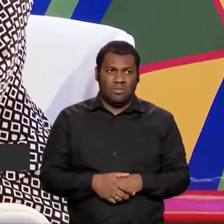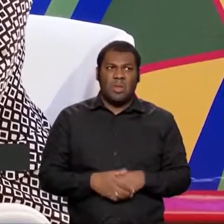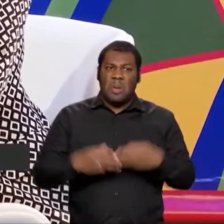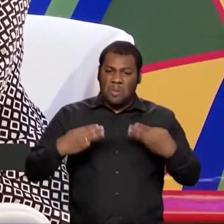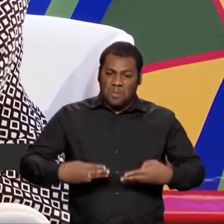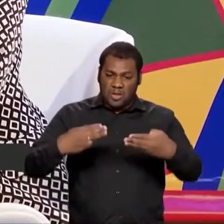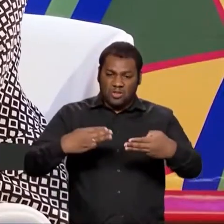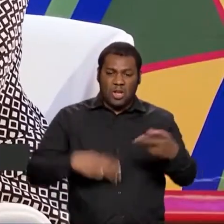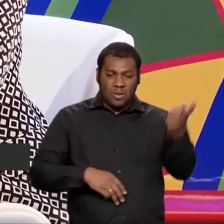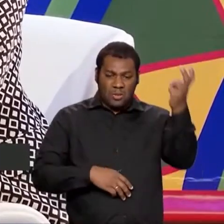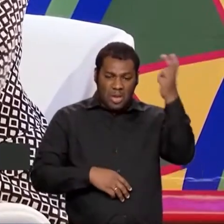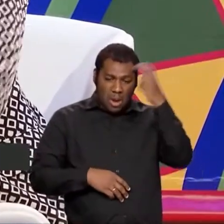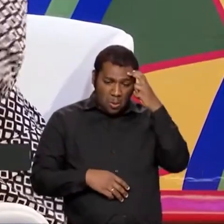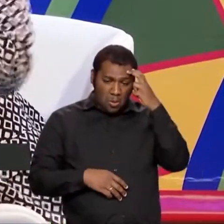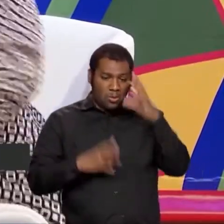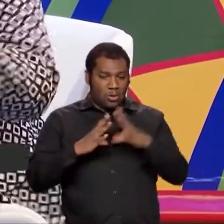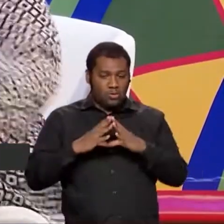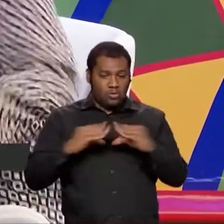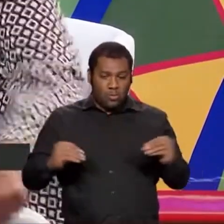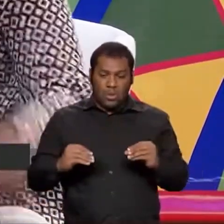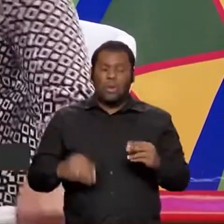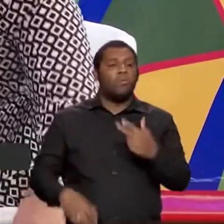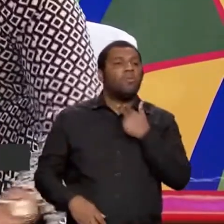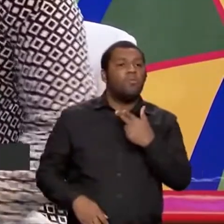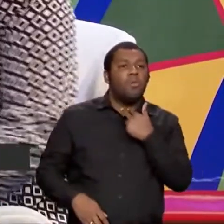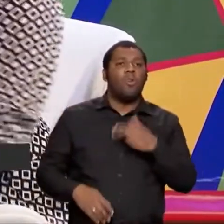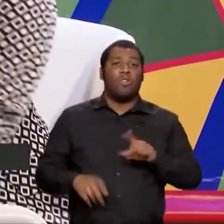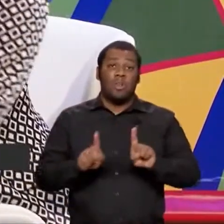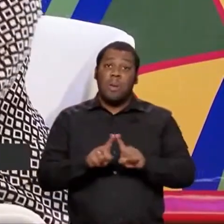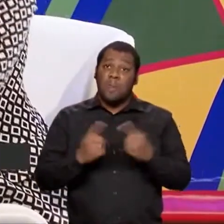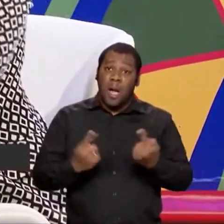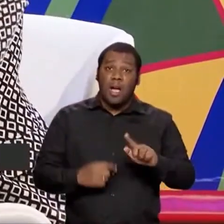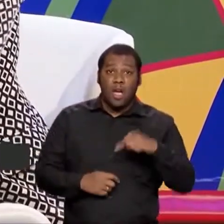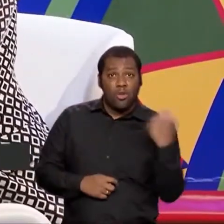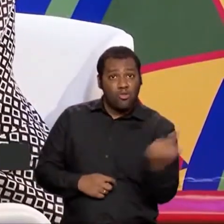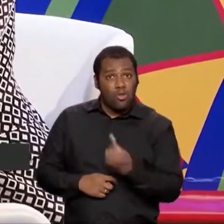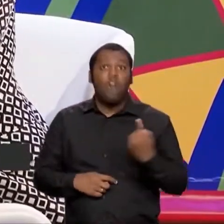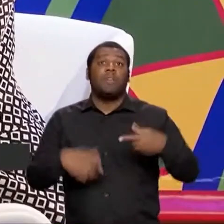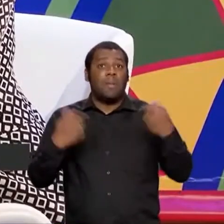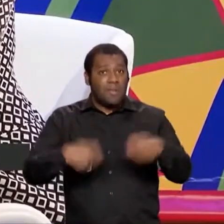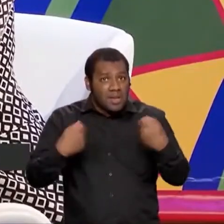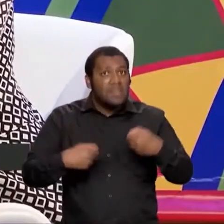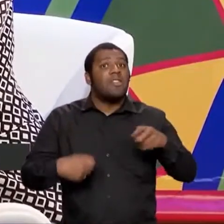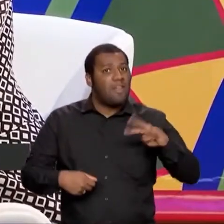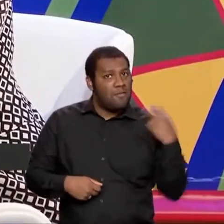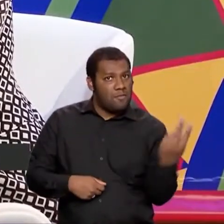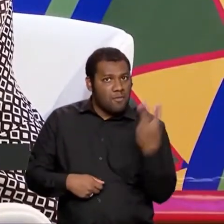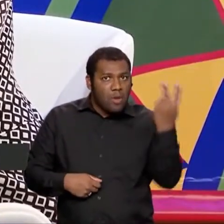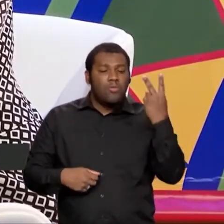da Cultura. Isso dói em nós, mas se a gente mesmo não valorizar o que está acontecendo, a gente perde.